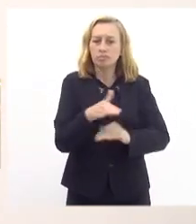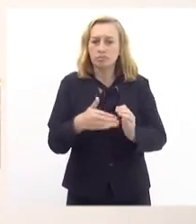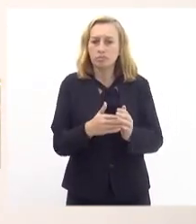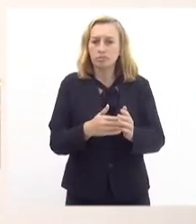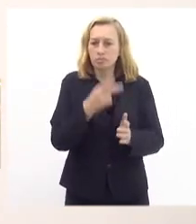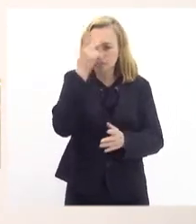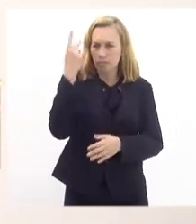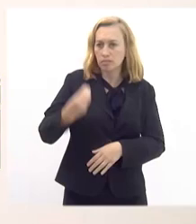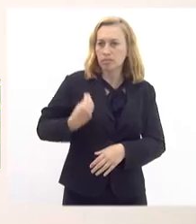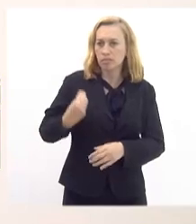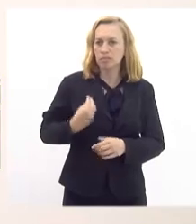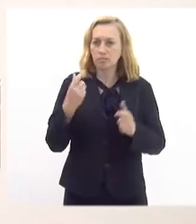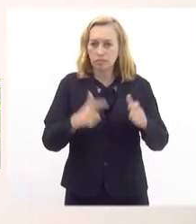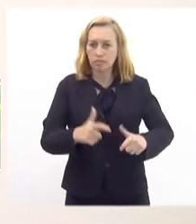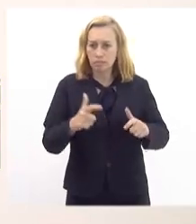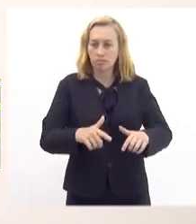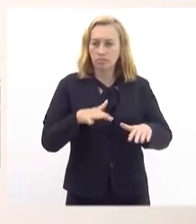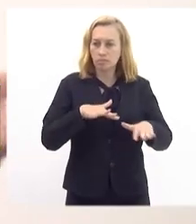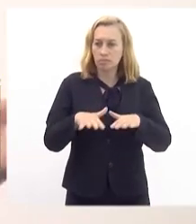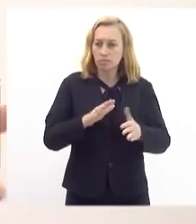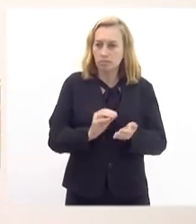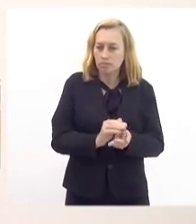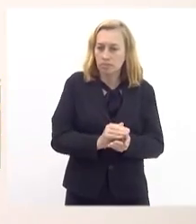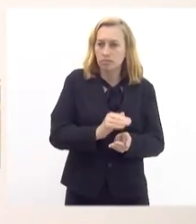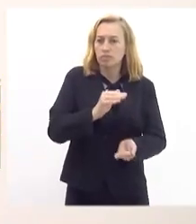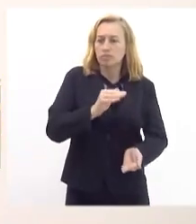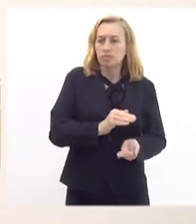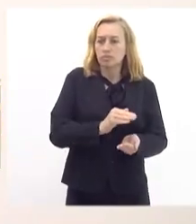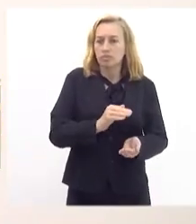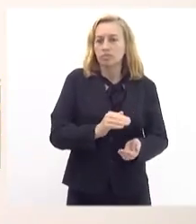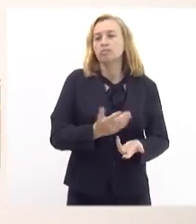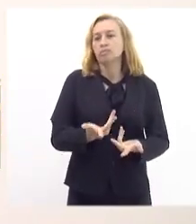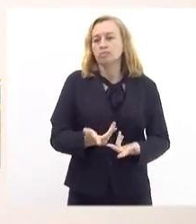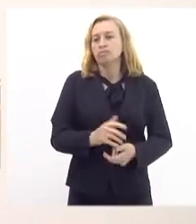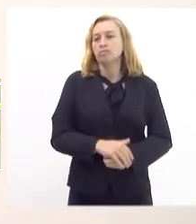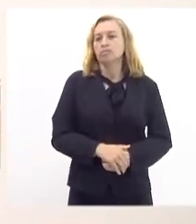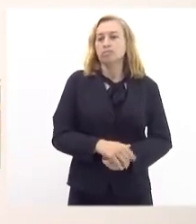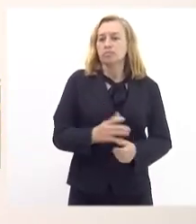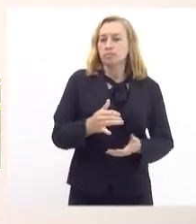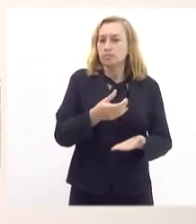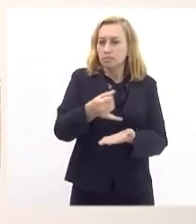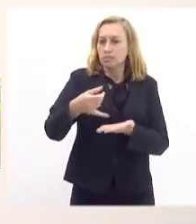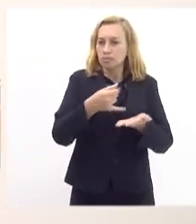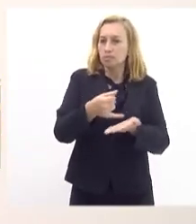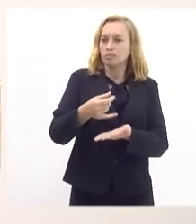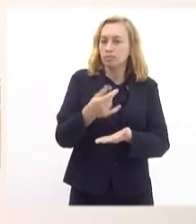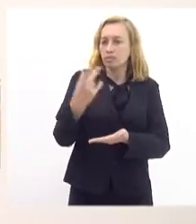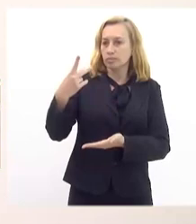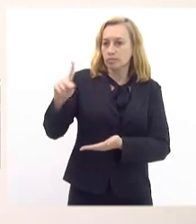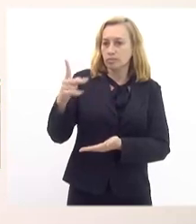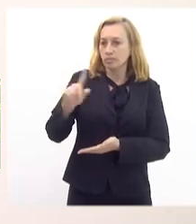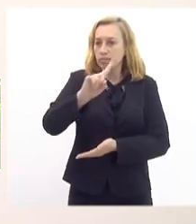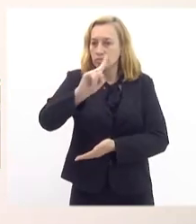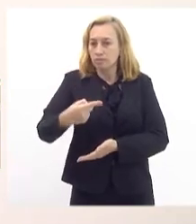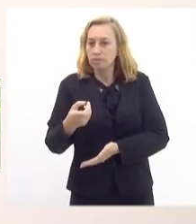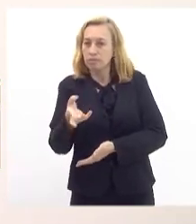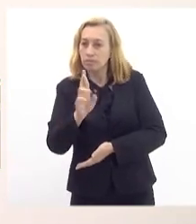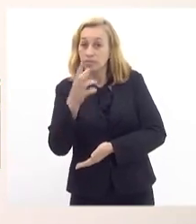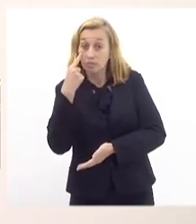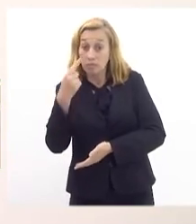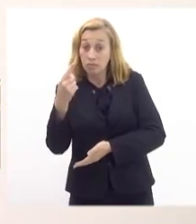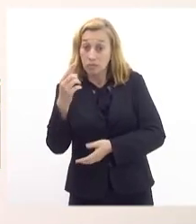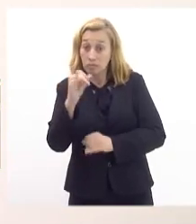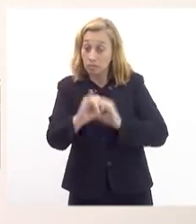comunidade movimentando o volume de recursos como esse e o capital social dela pelo menos por um resgate e r$ 1000